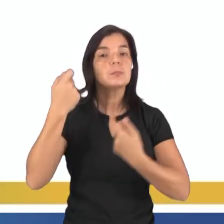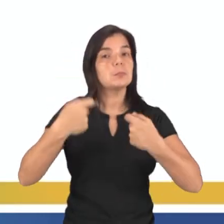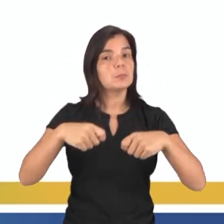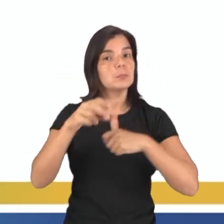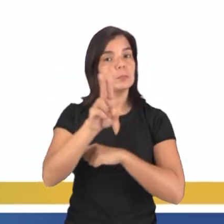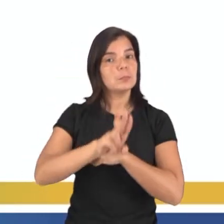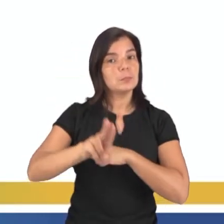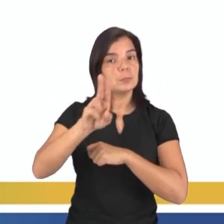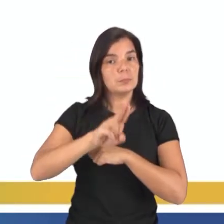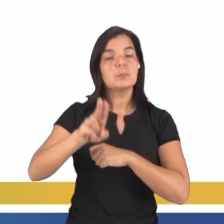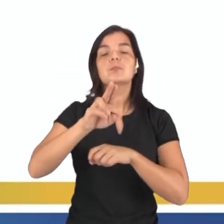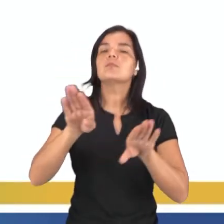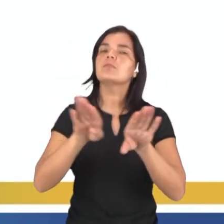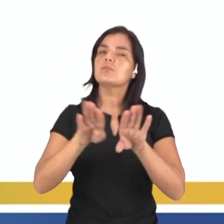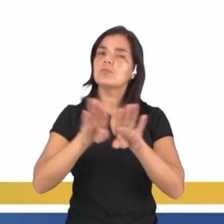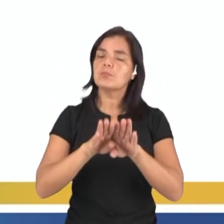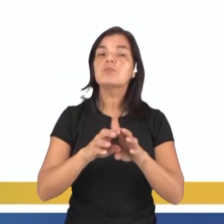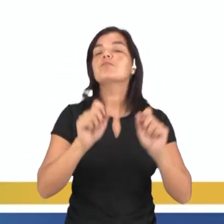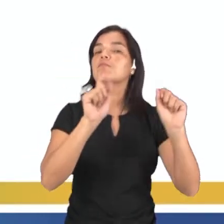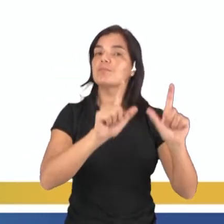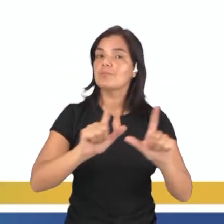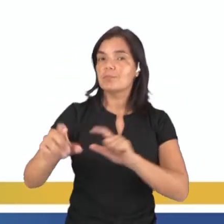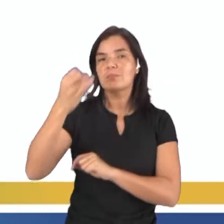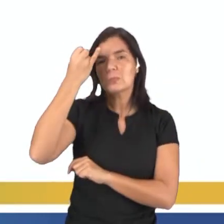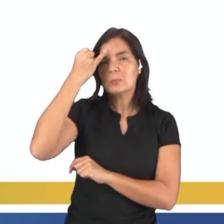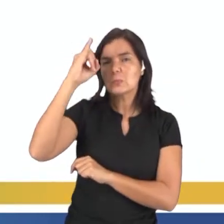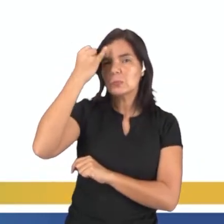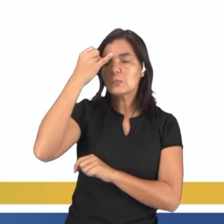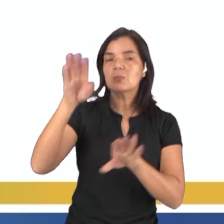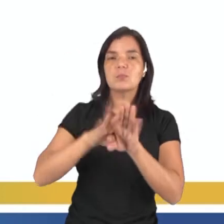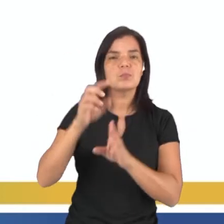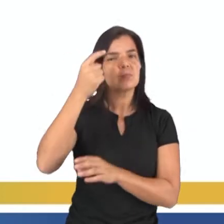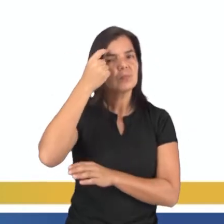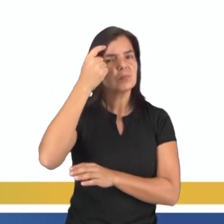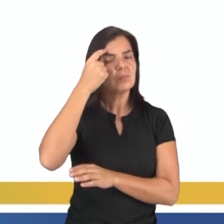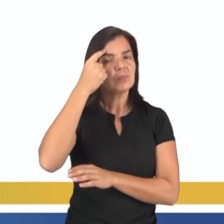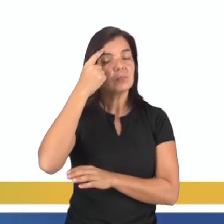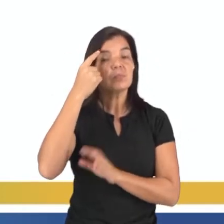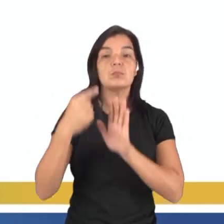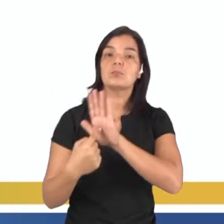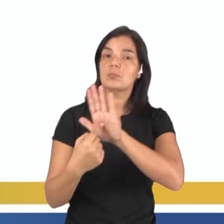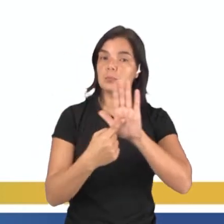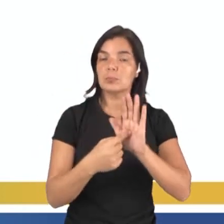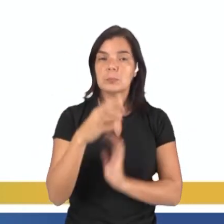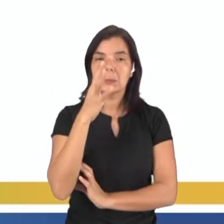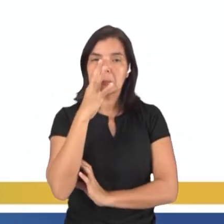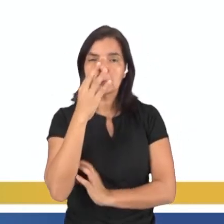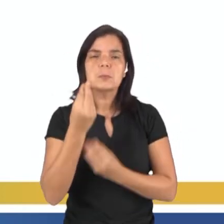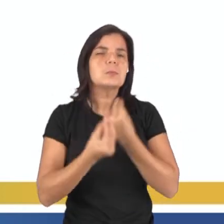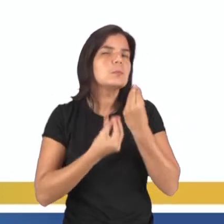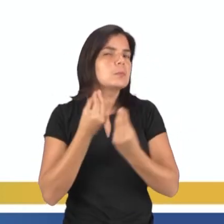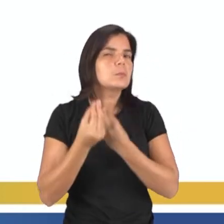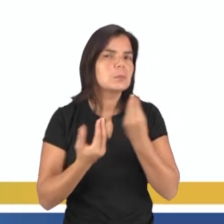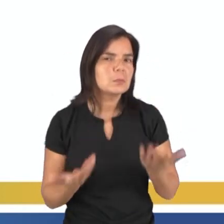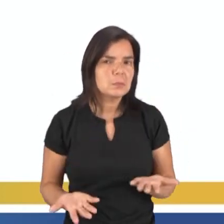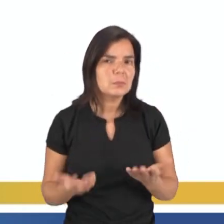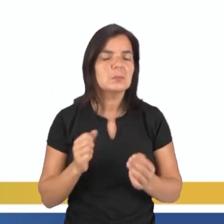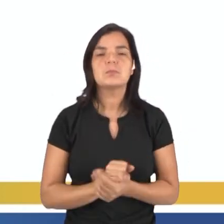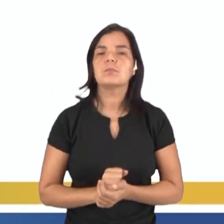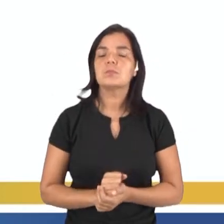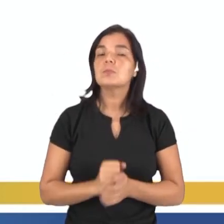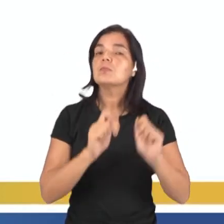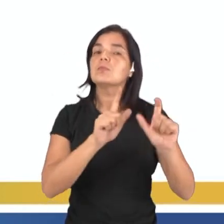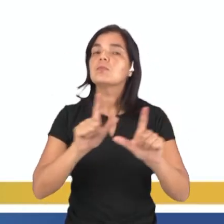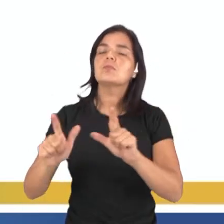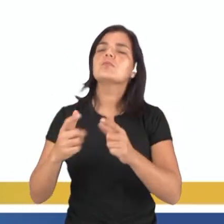precisa usar designs de apresentações criativas. Pense na última apresentação que você assistiu. Como será que foi? Como eram